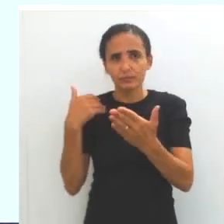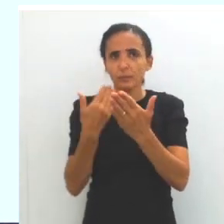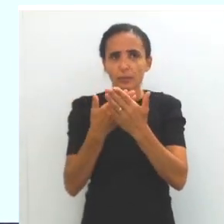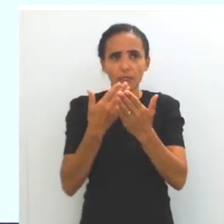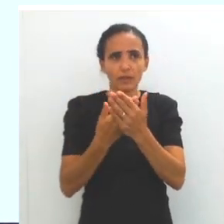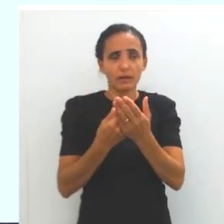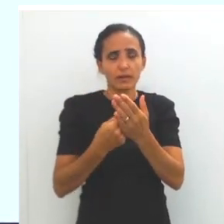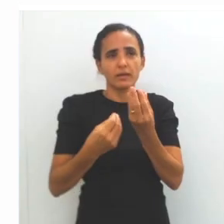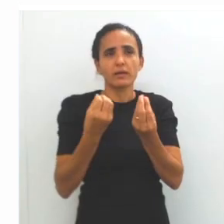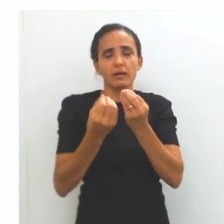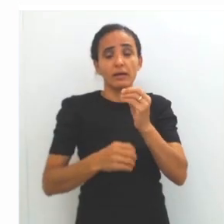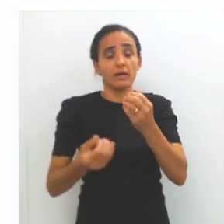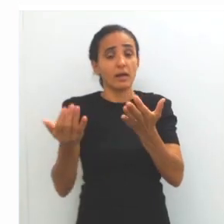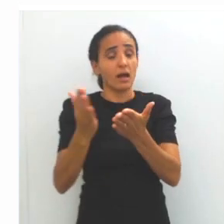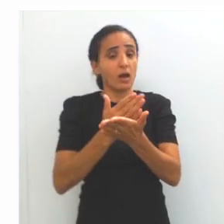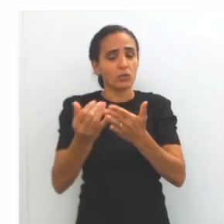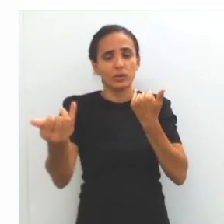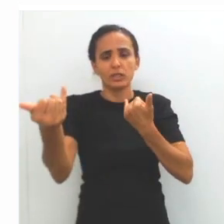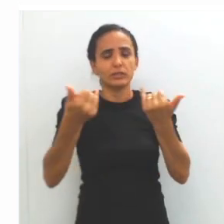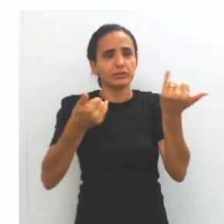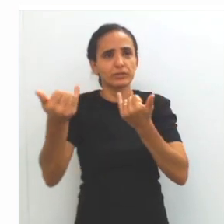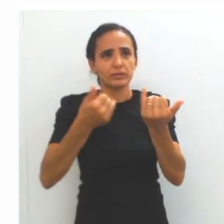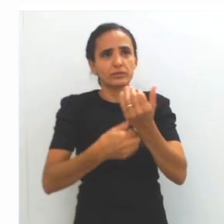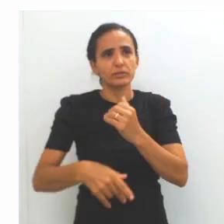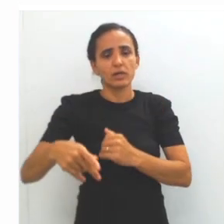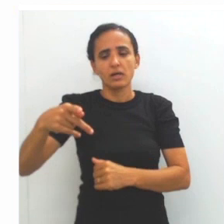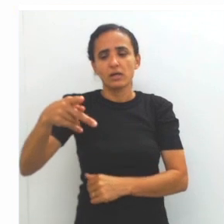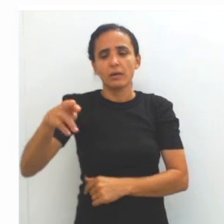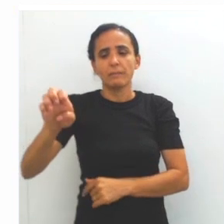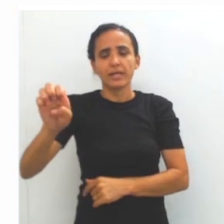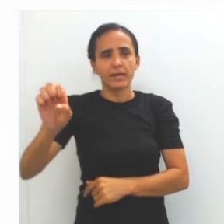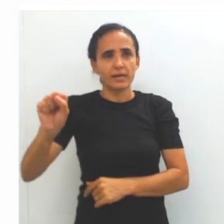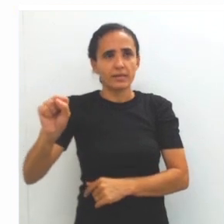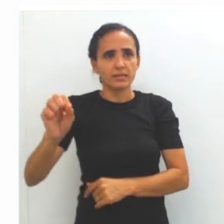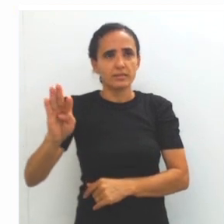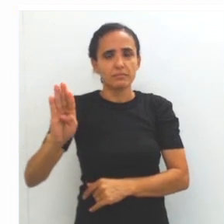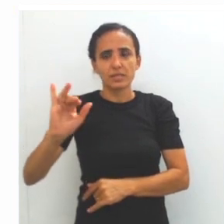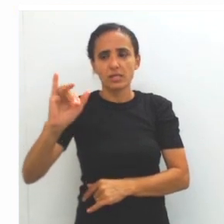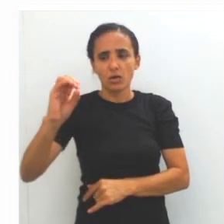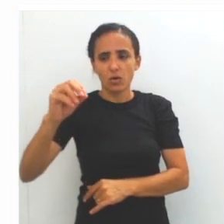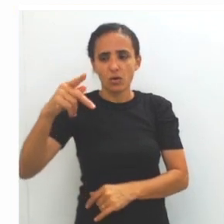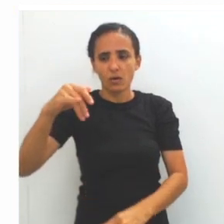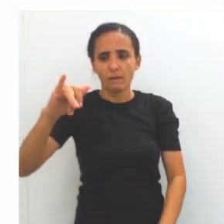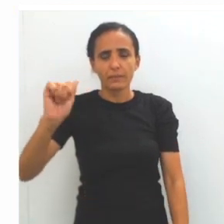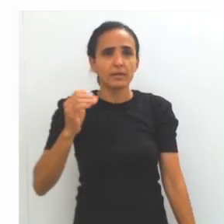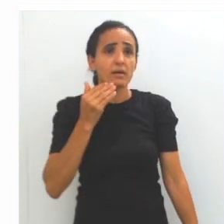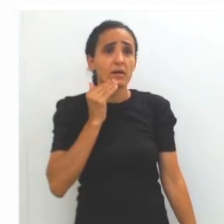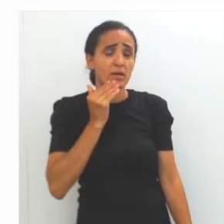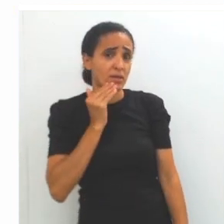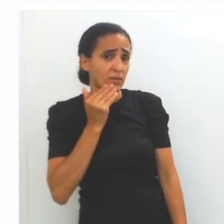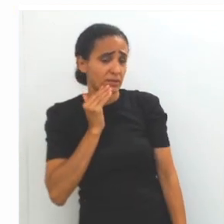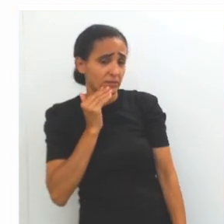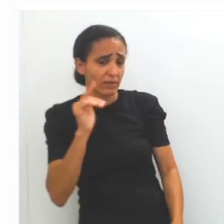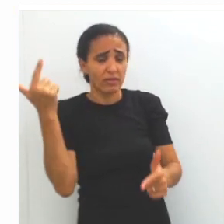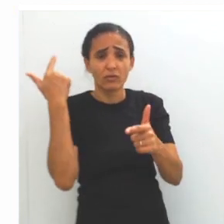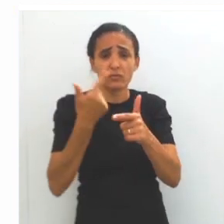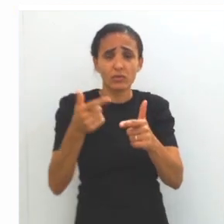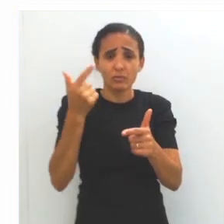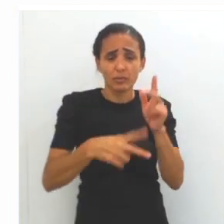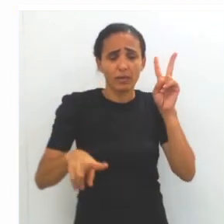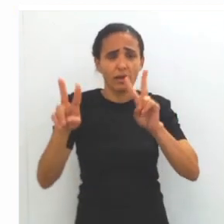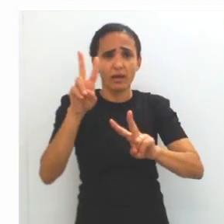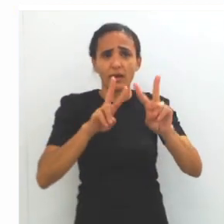comigo. Vamos lá, vamos ler comigo as informações. A presbiopia é uma anomalia de